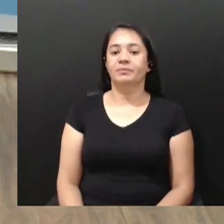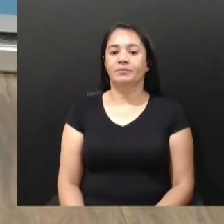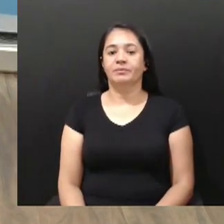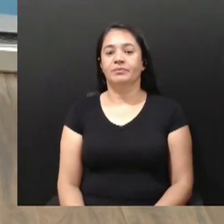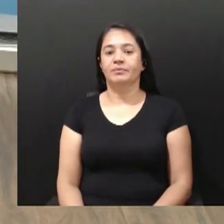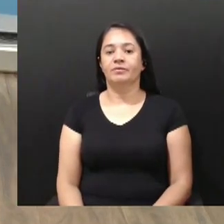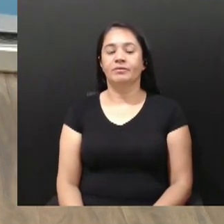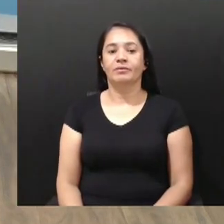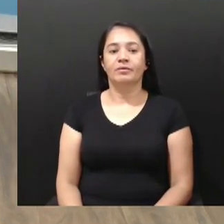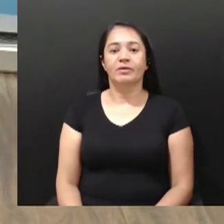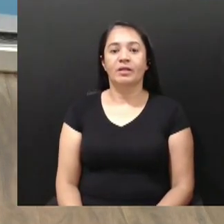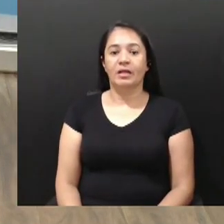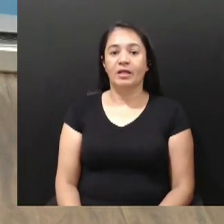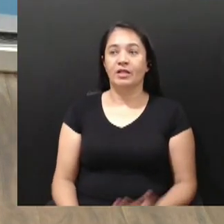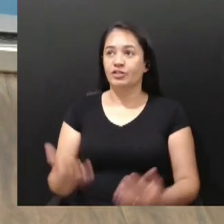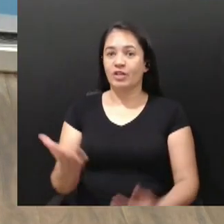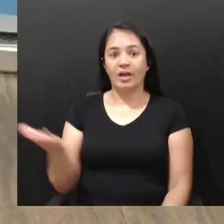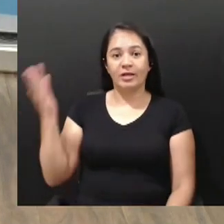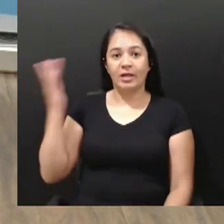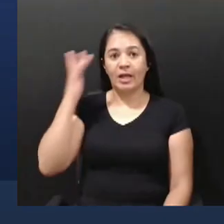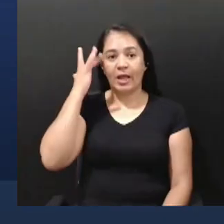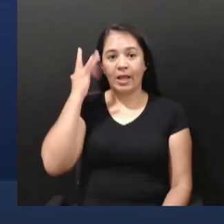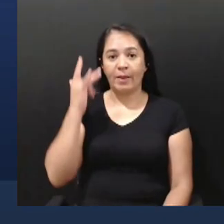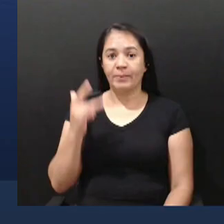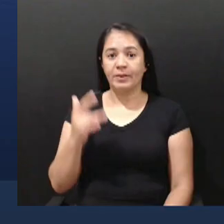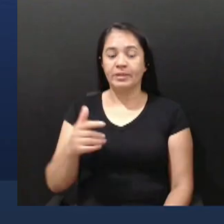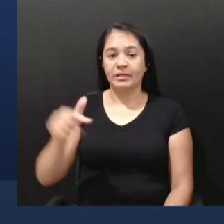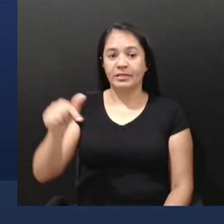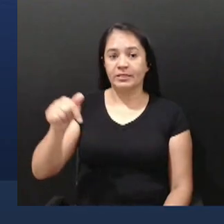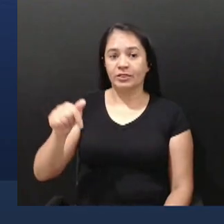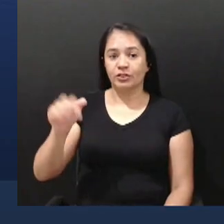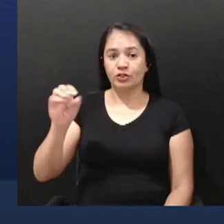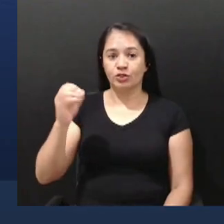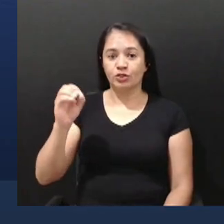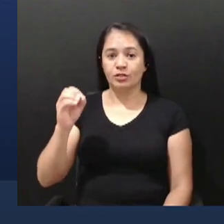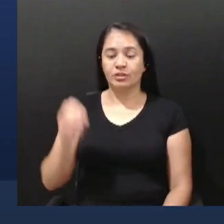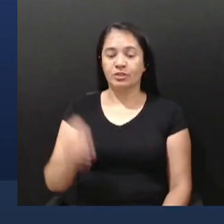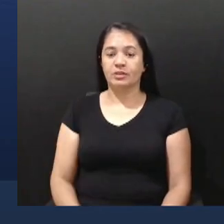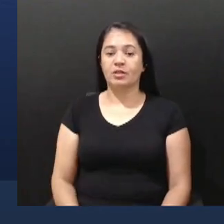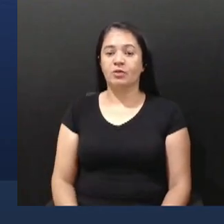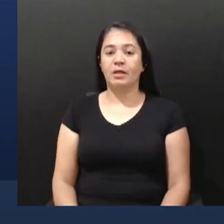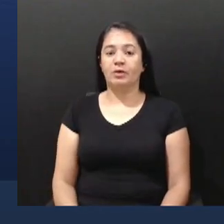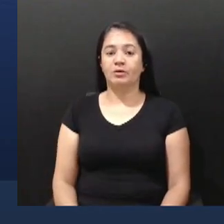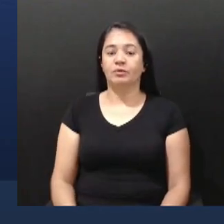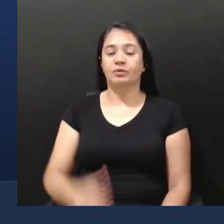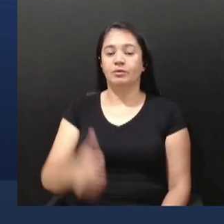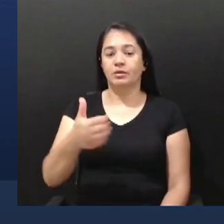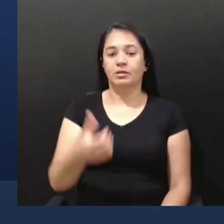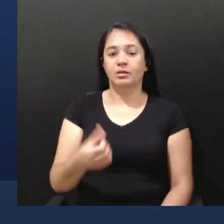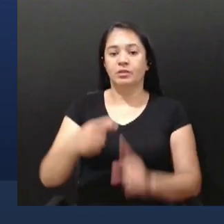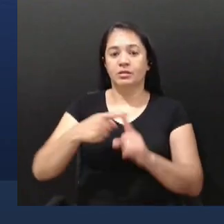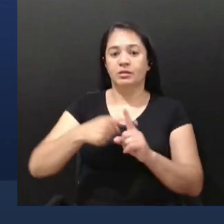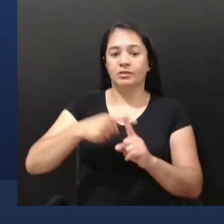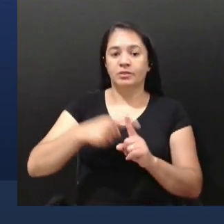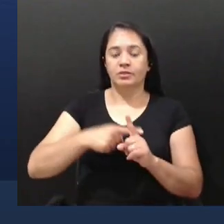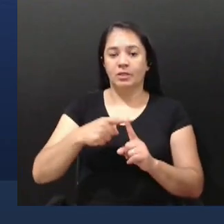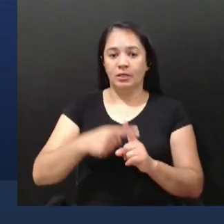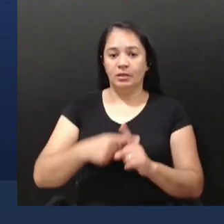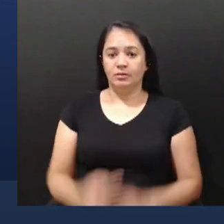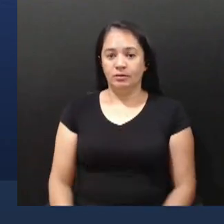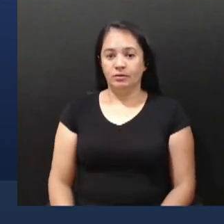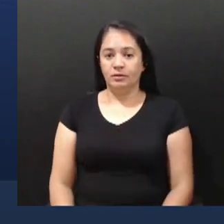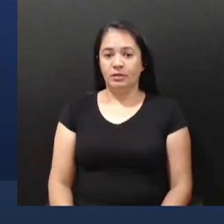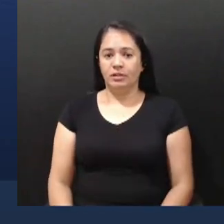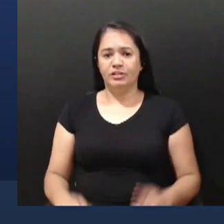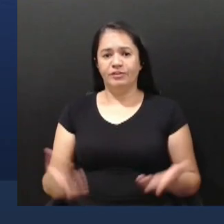tela. Amanhã, 7 de outubro, com mínima de 16 graus. Olha a diferença, em relação à temperatura de hoje e